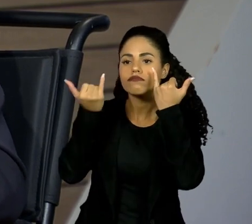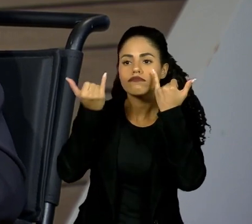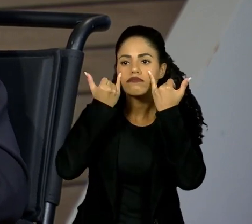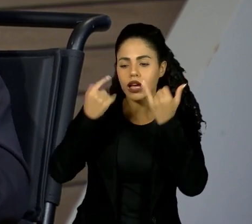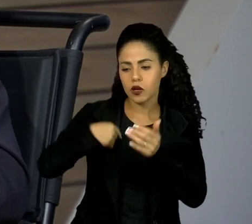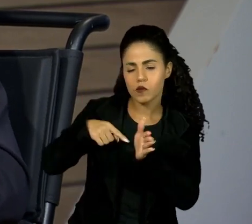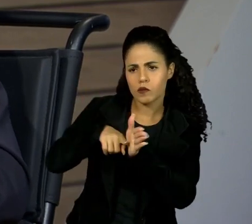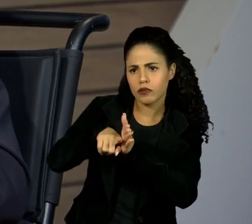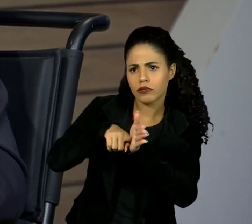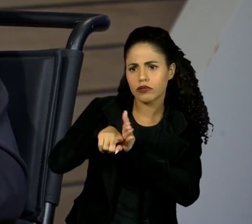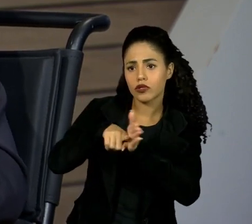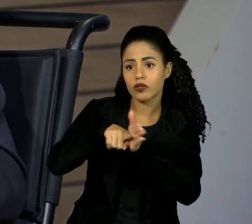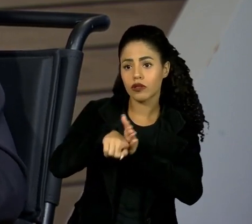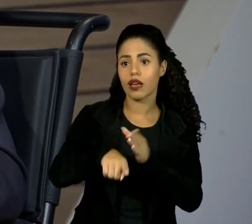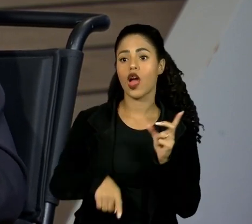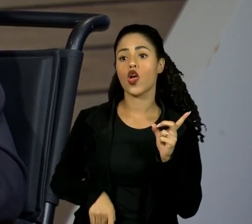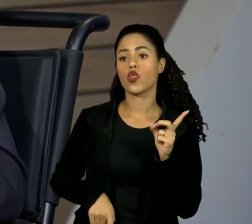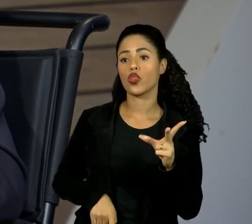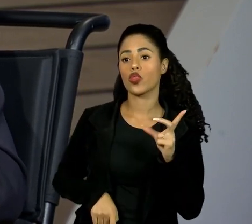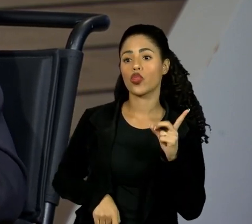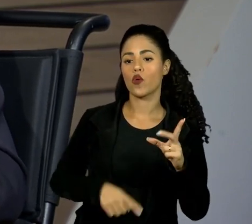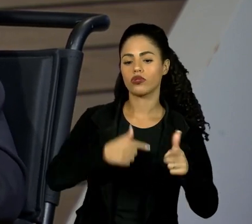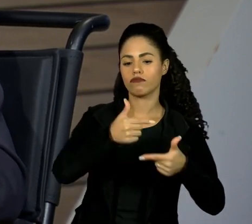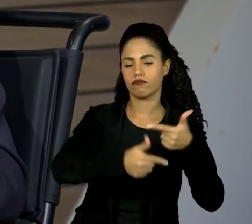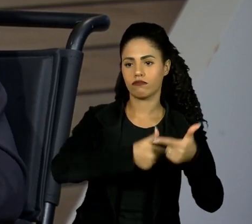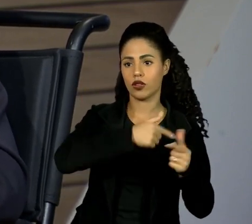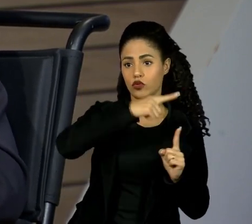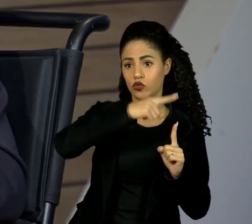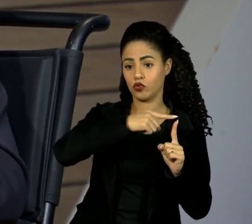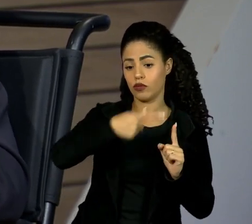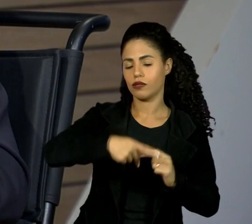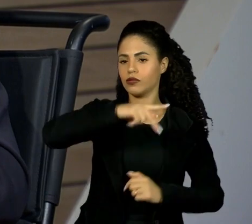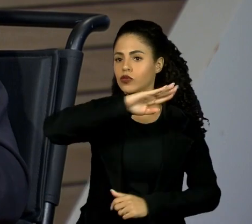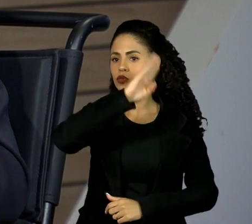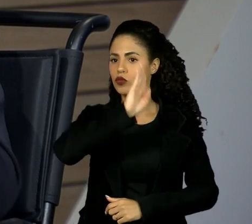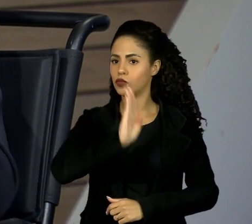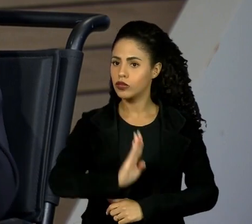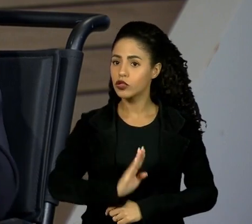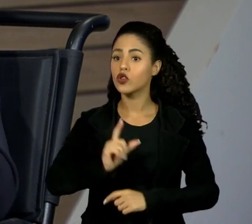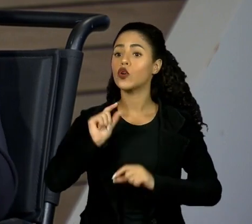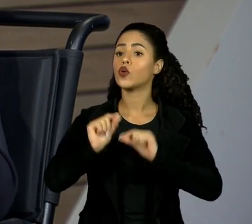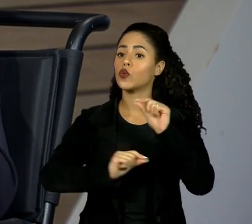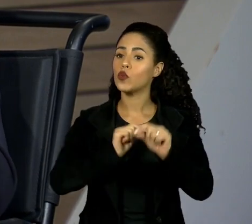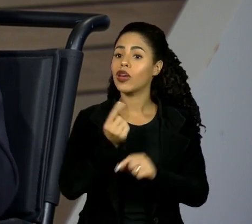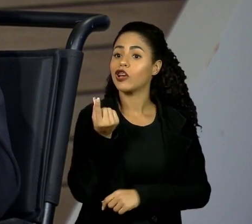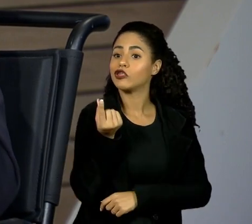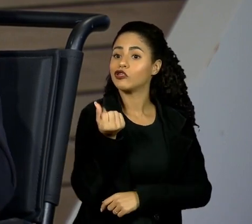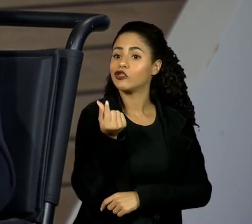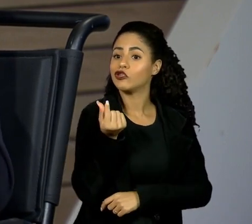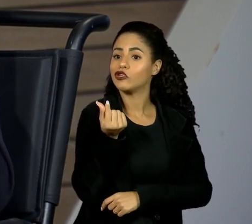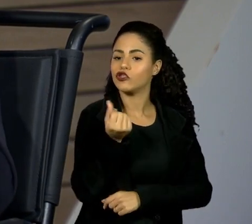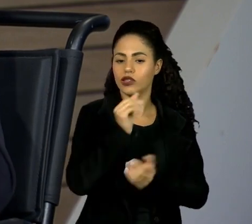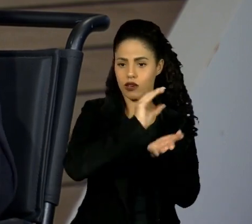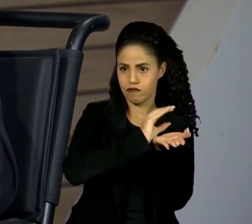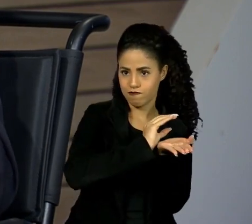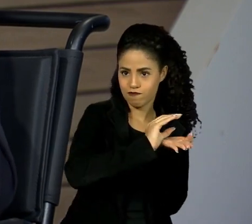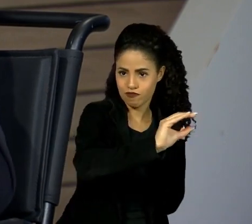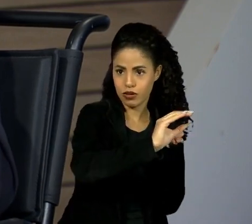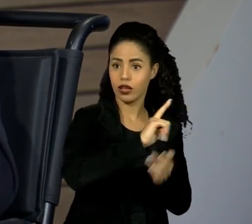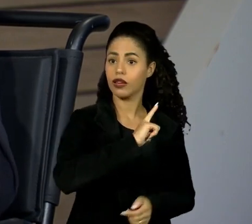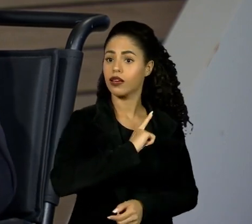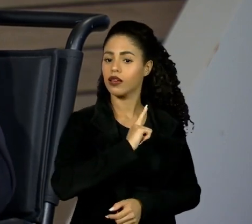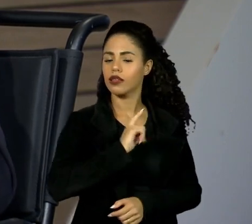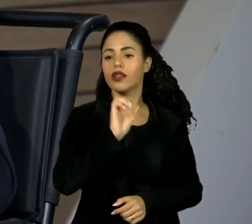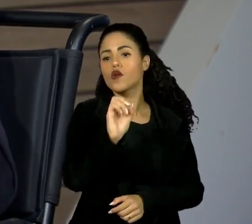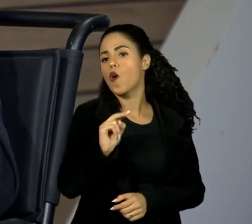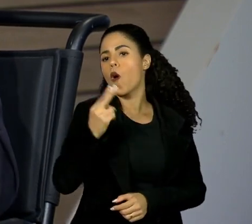fiz, existem 12 serviços no Brasil que recebem uma verba de alguma maneira,